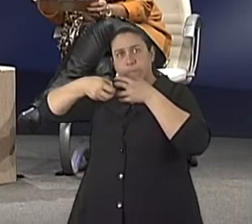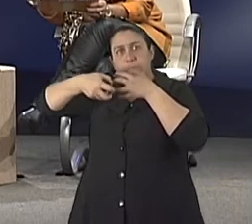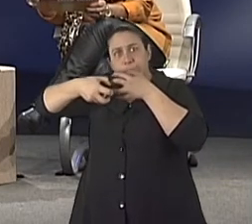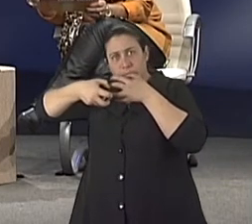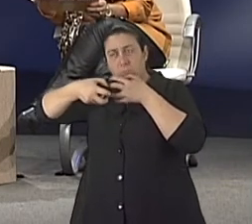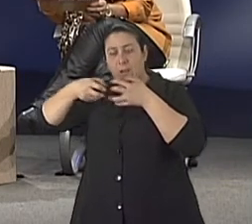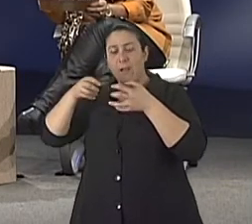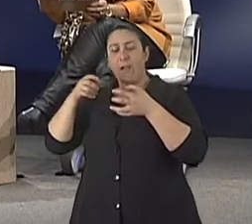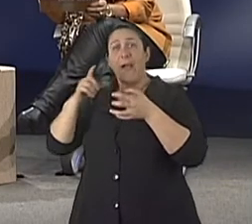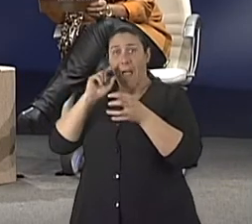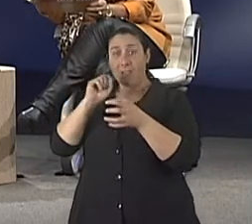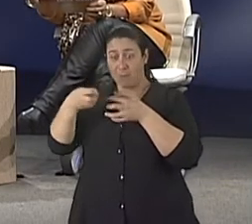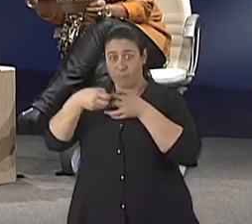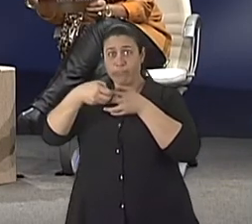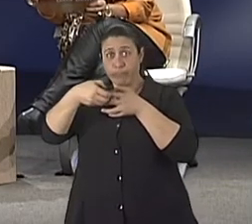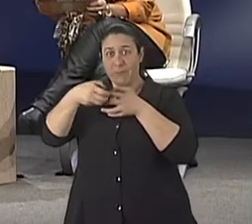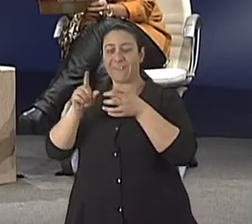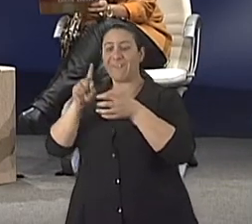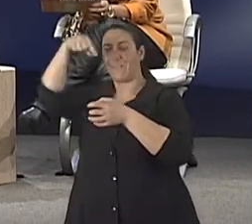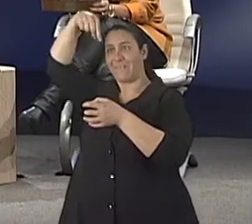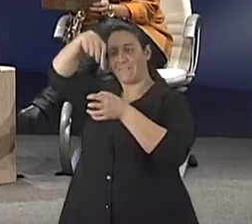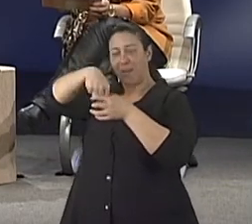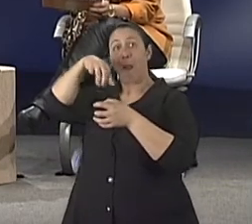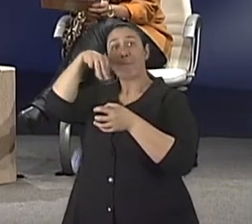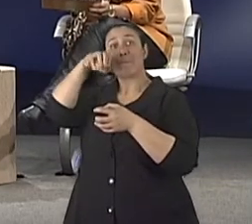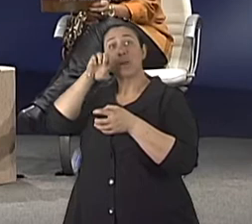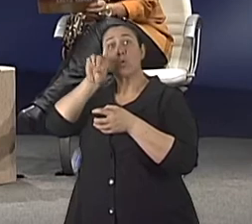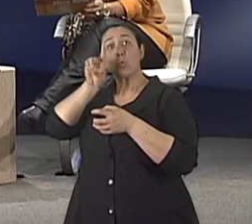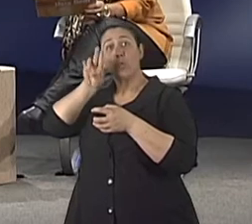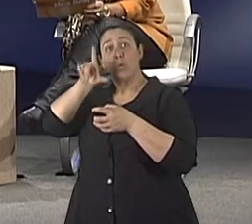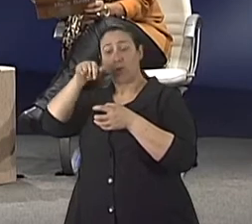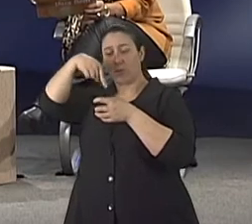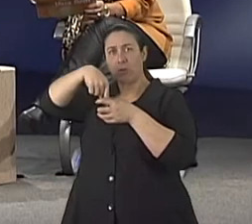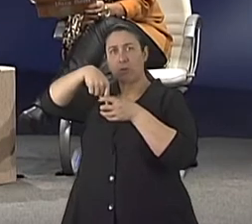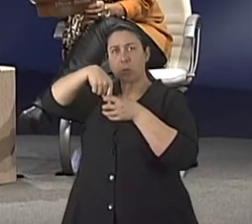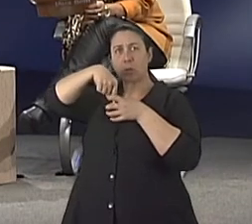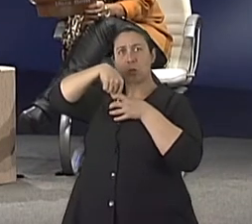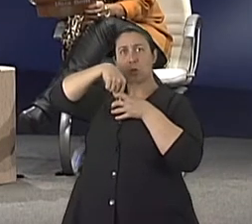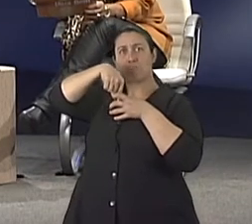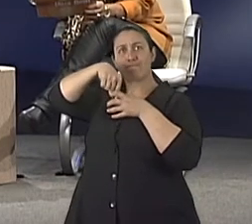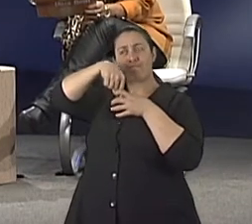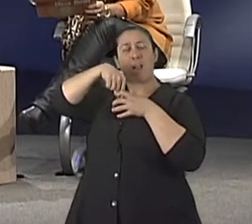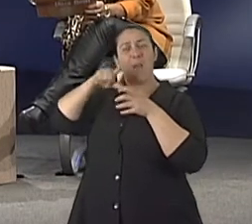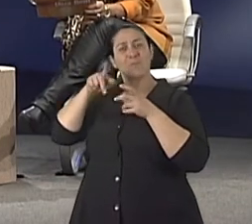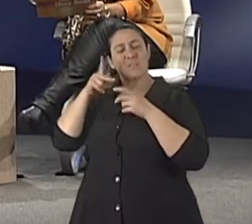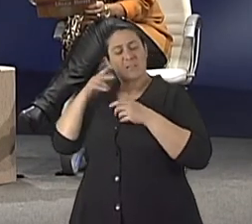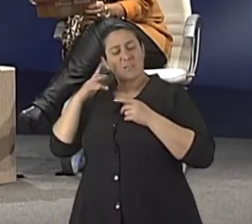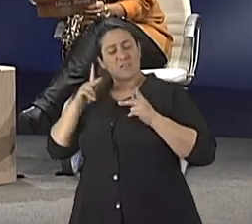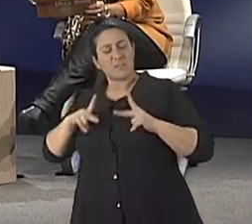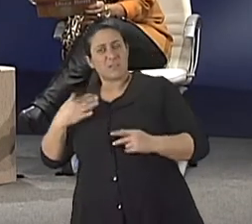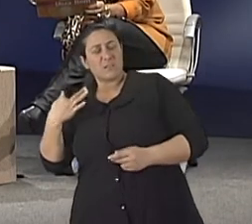cresceu mais que está pressionando e que está dando muita dor e não tá tendo qualidade de vida dessa pessoa é bom